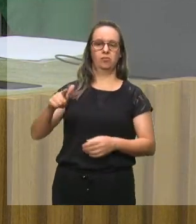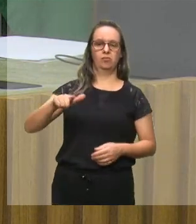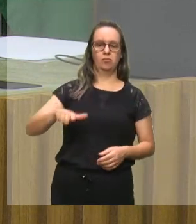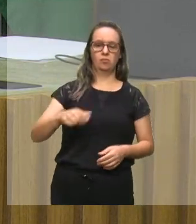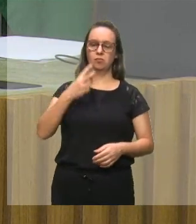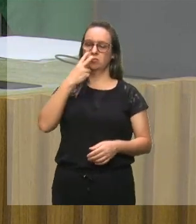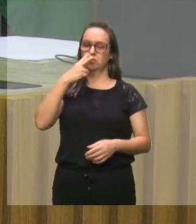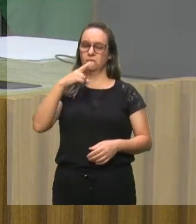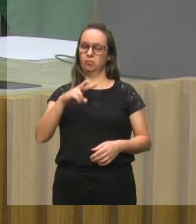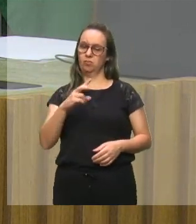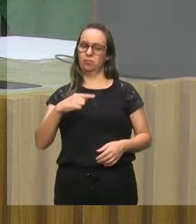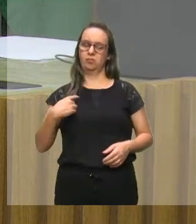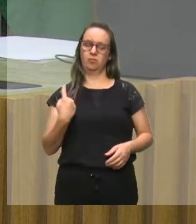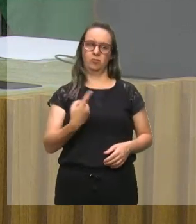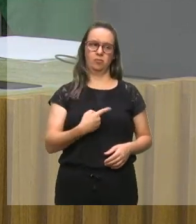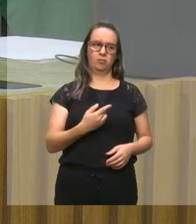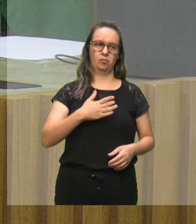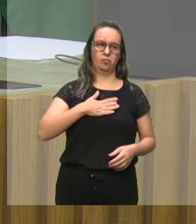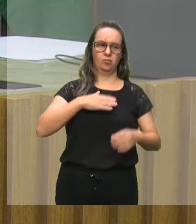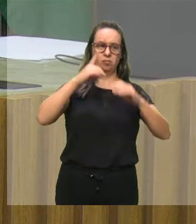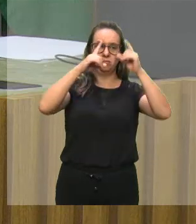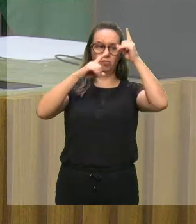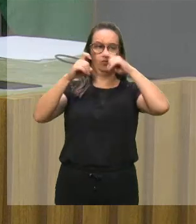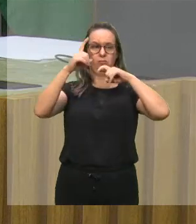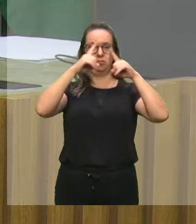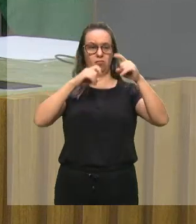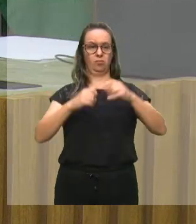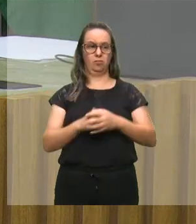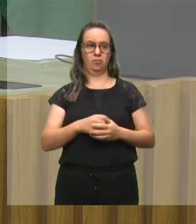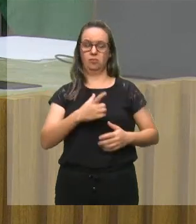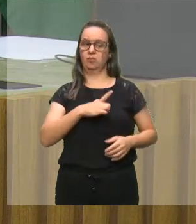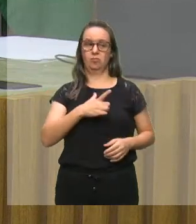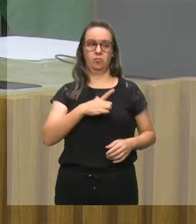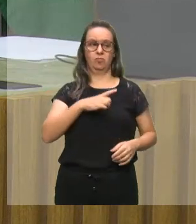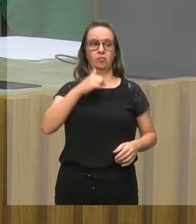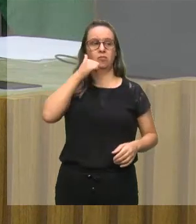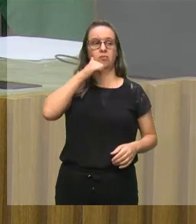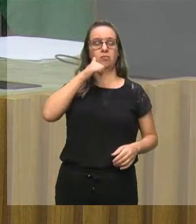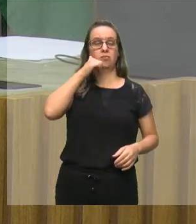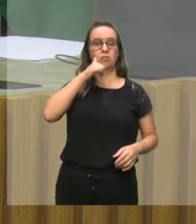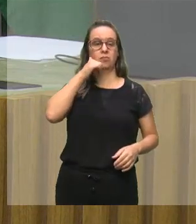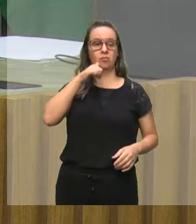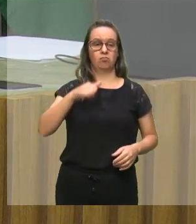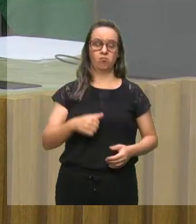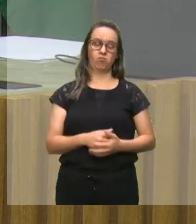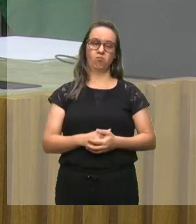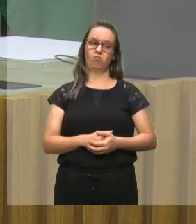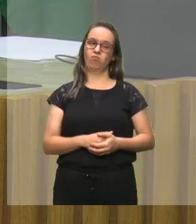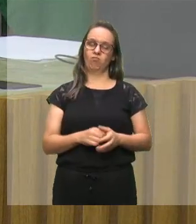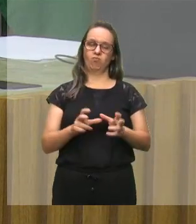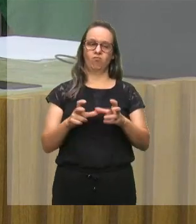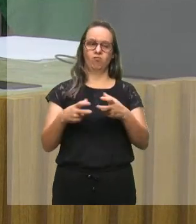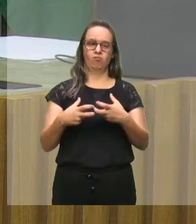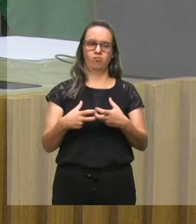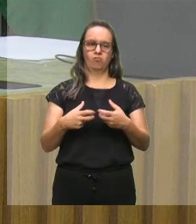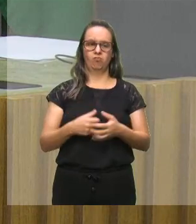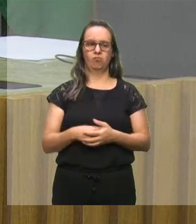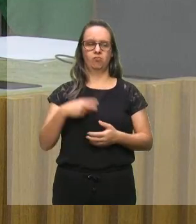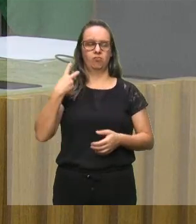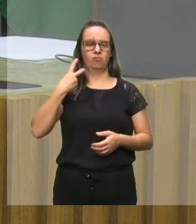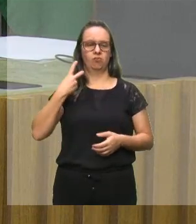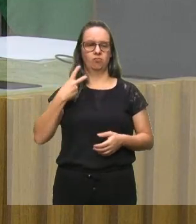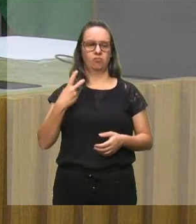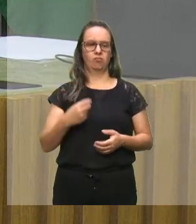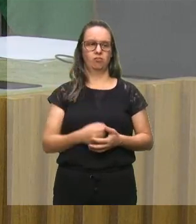por nós, né? Muito me preocupa também a questão de que não teremos mulheres aqui nessa casa, e pedir às pessoas